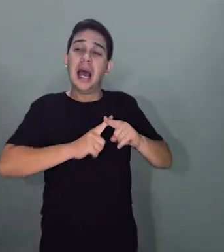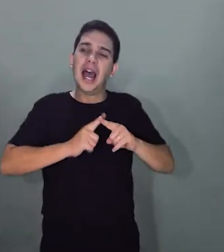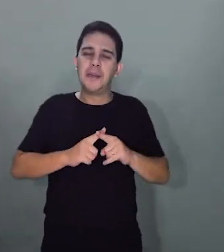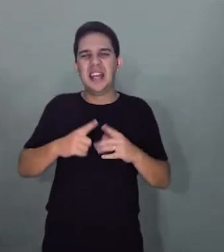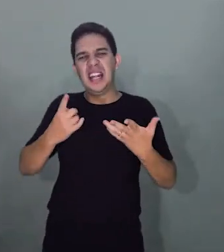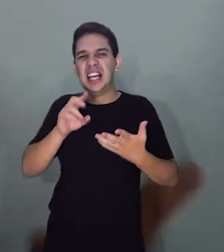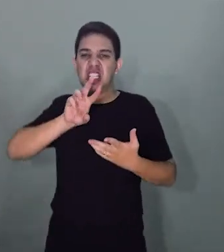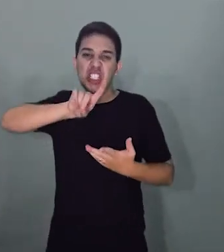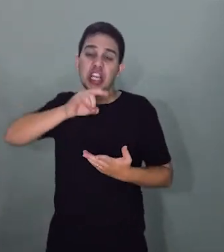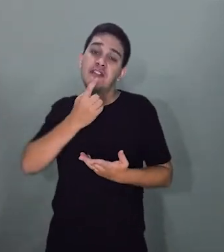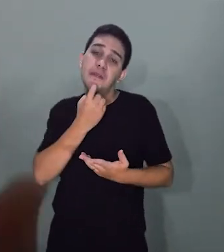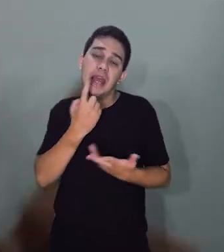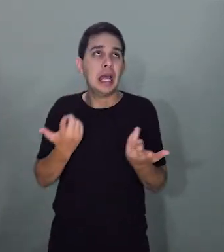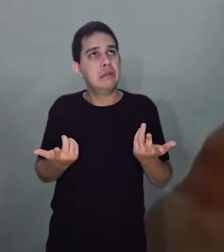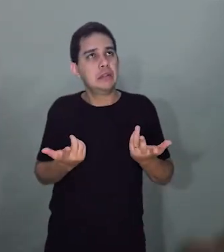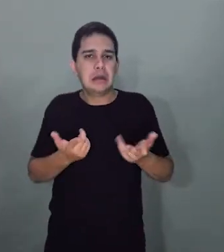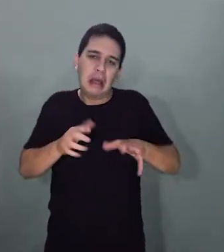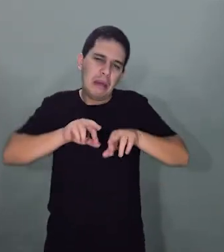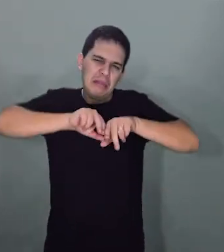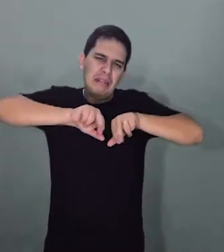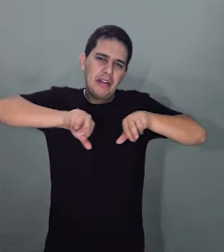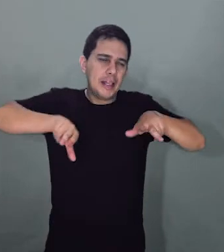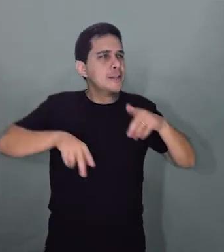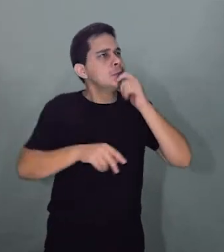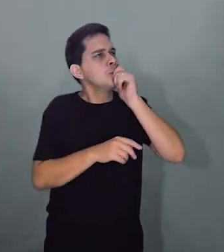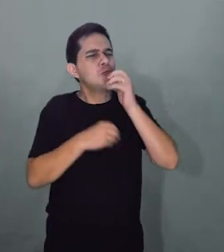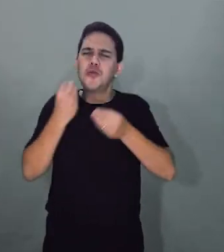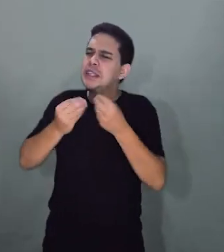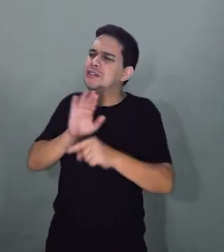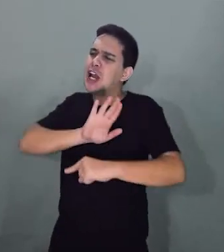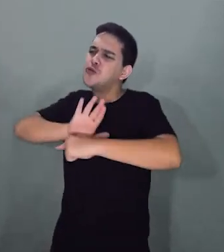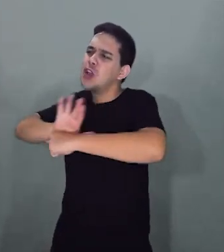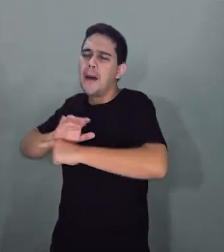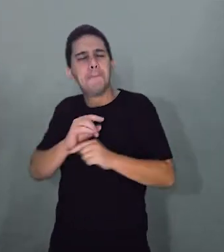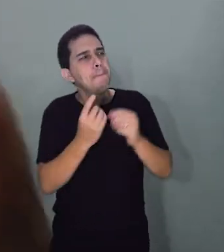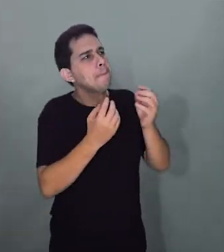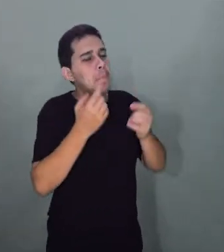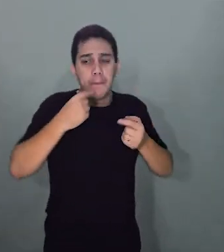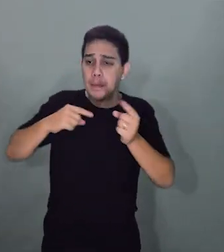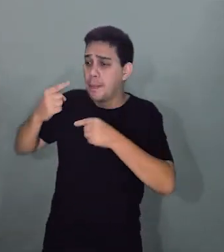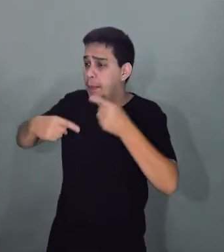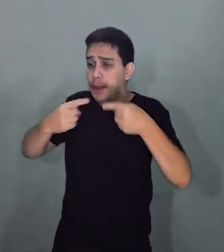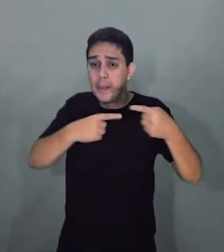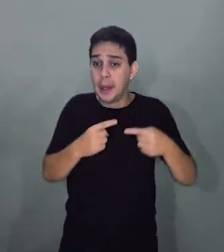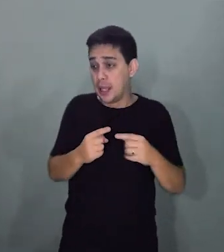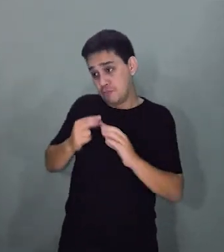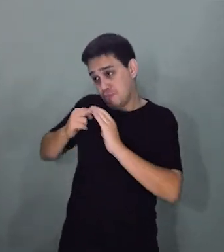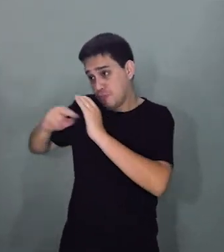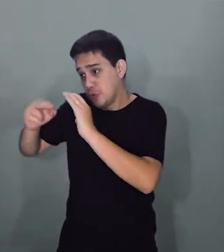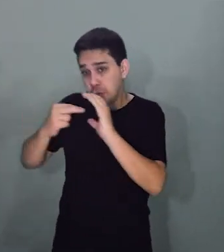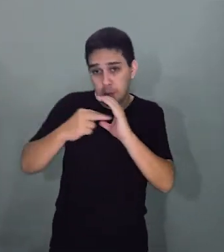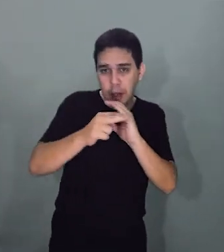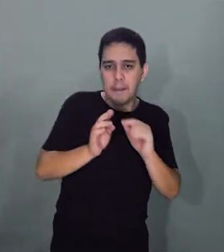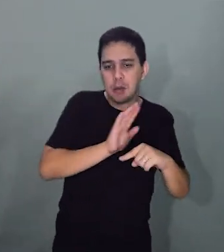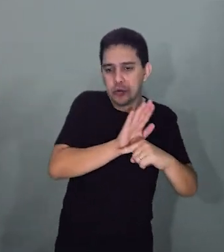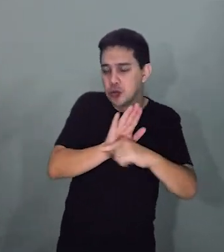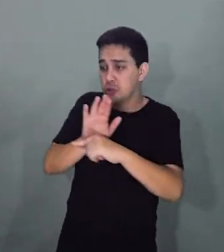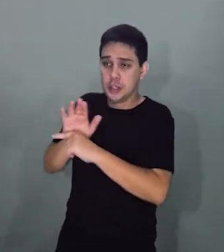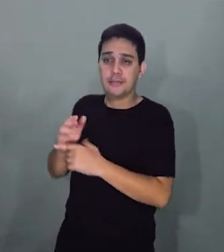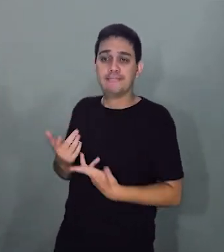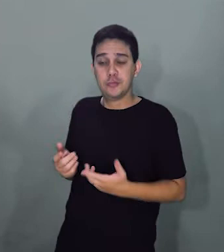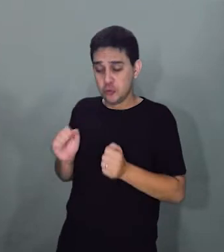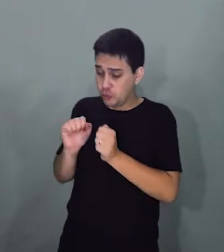vai pensando alternativas, né, para que a gente possa alcançar o maior número de cobertura, alternativas conjuntas. Tem sido,